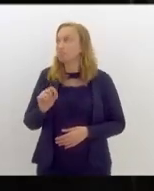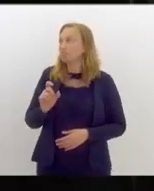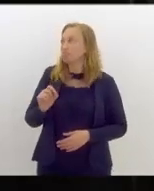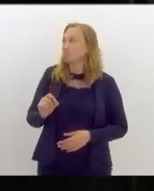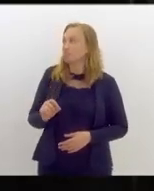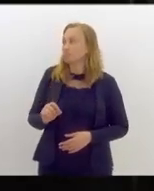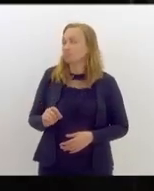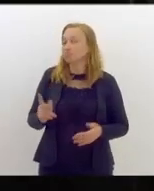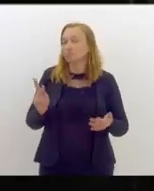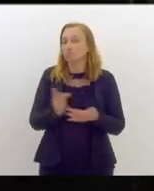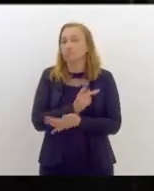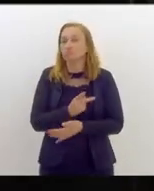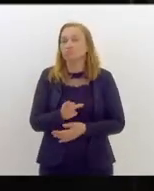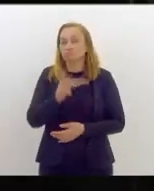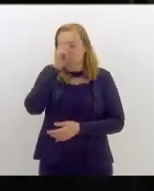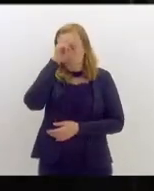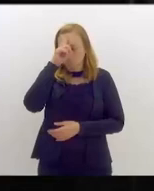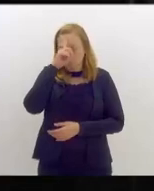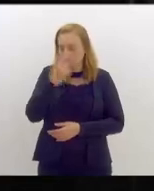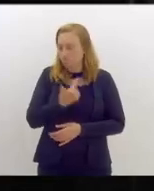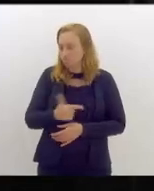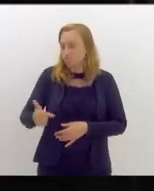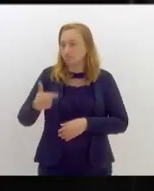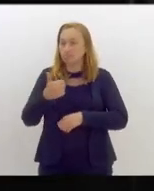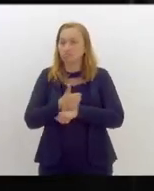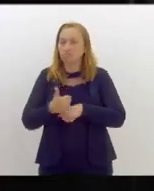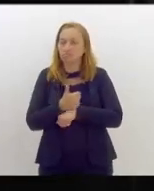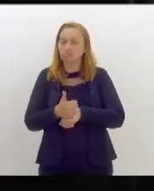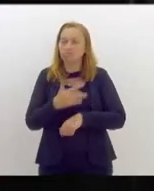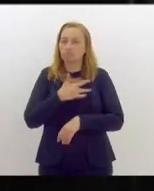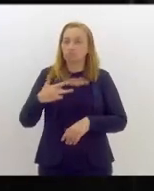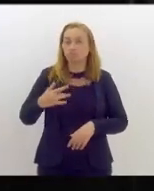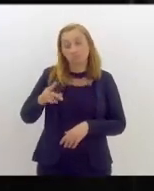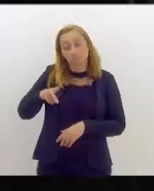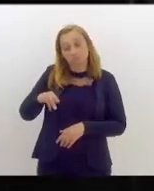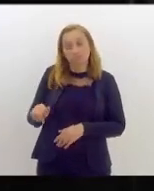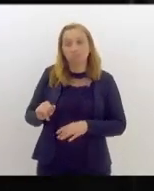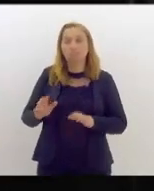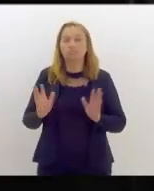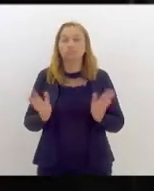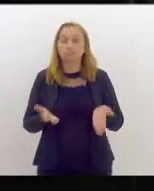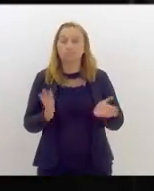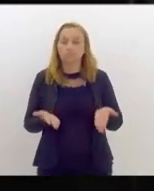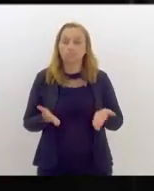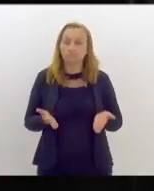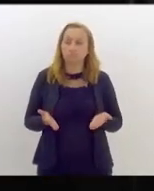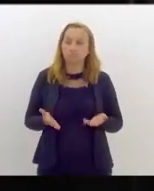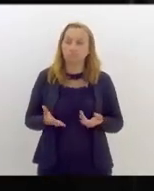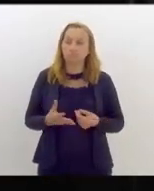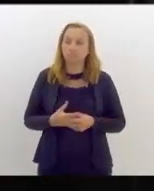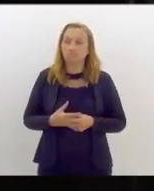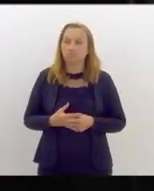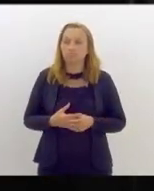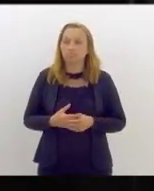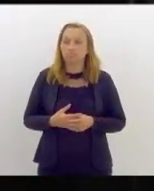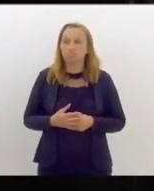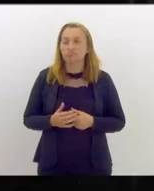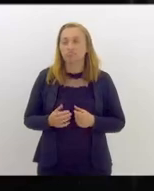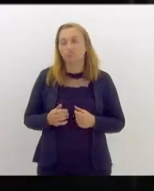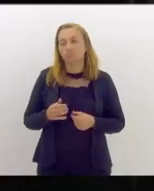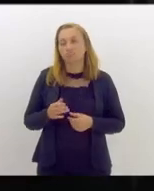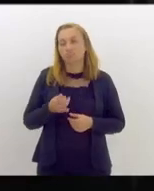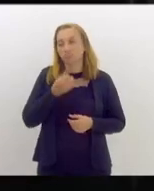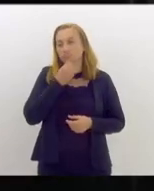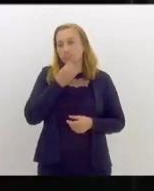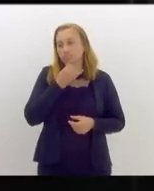um dos nossos hospitais sem os profissionais da saúde e por aí vai agora o que tá profundamente me incomodando